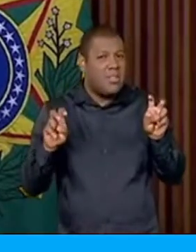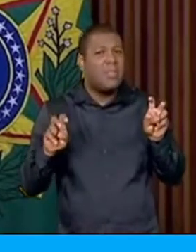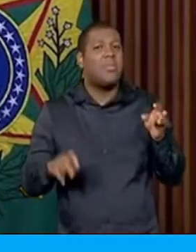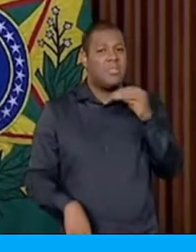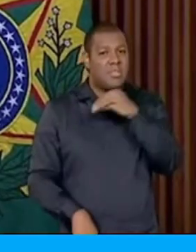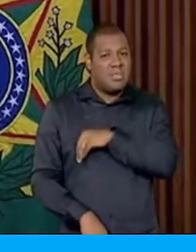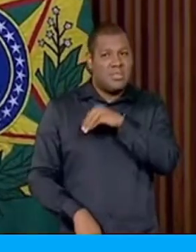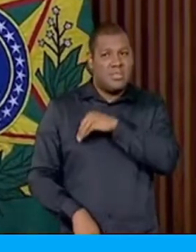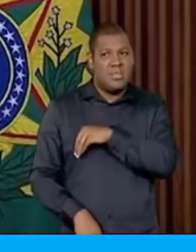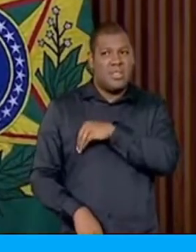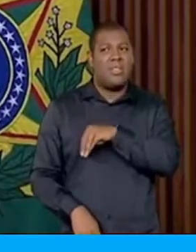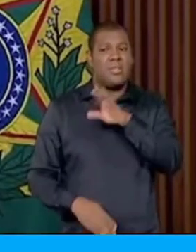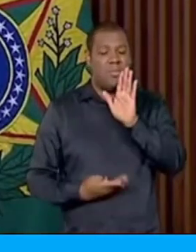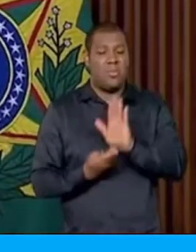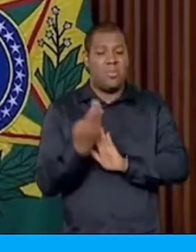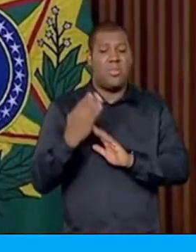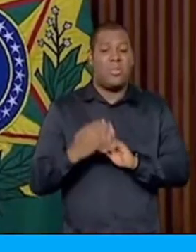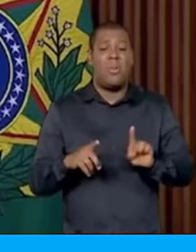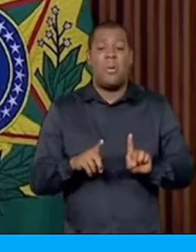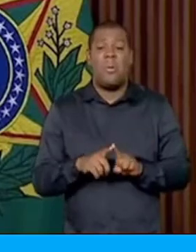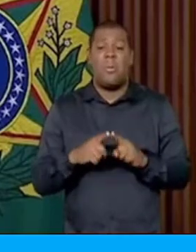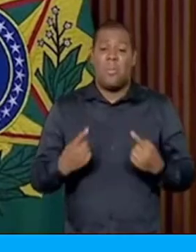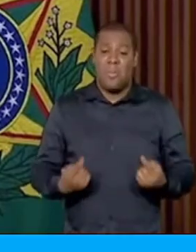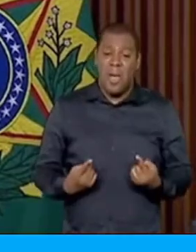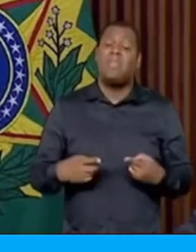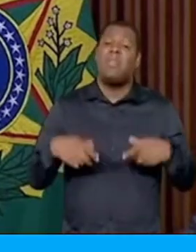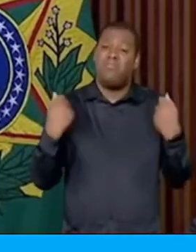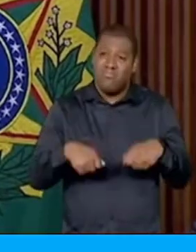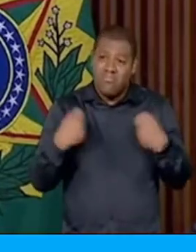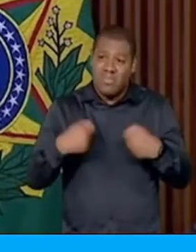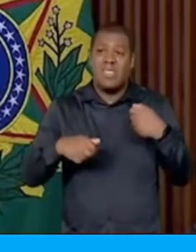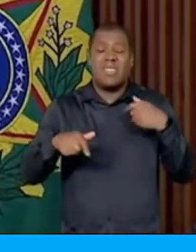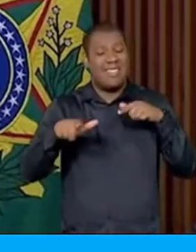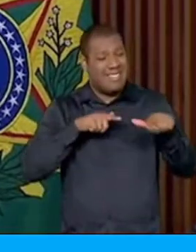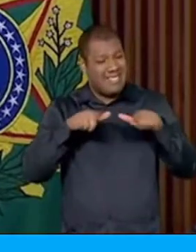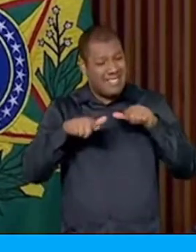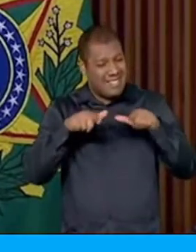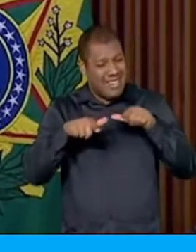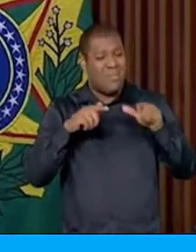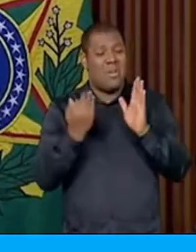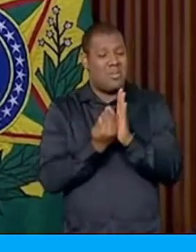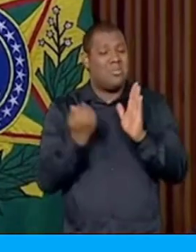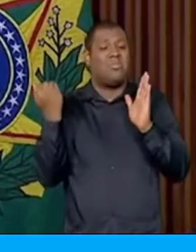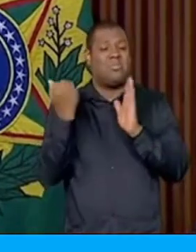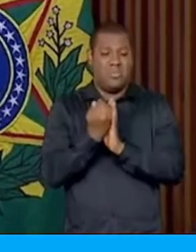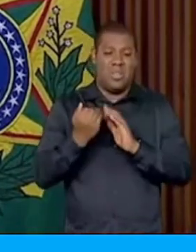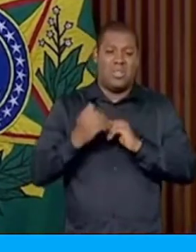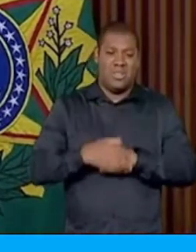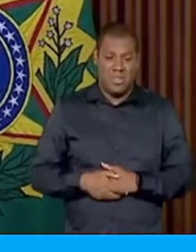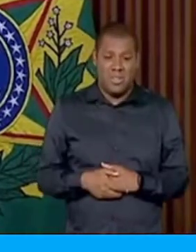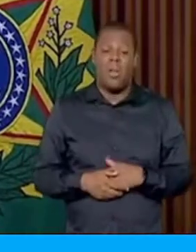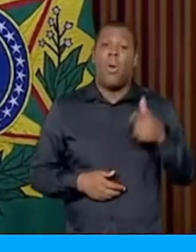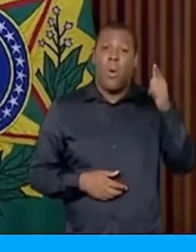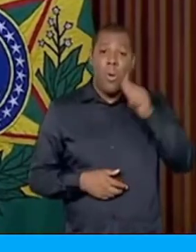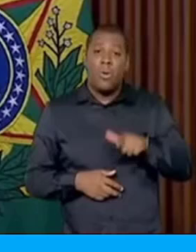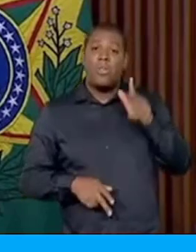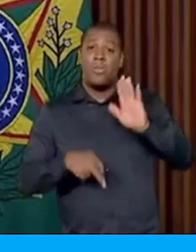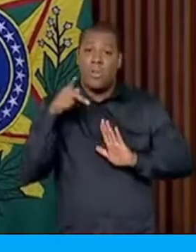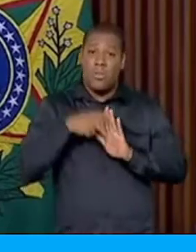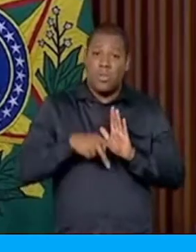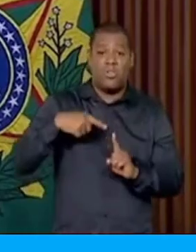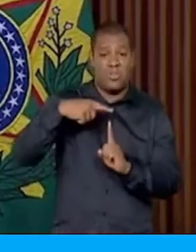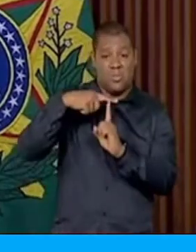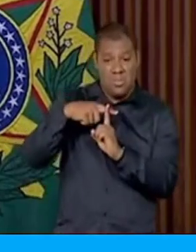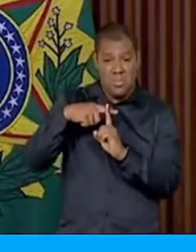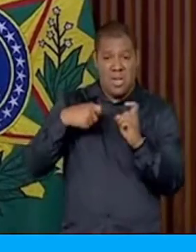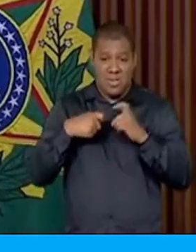sabe também que ainda falta muito para a gente fazer. Por mais que a gente tenha recuperado farmácia popular, o Mais Médico, por mais